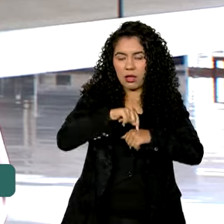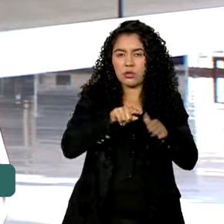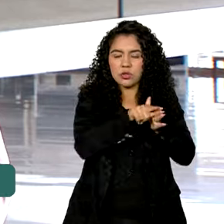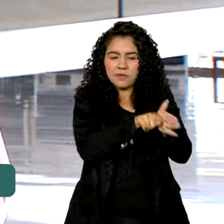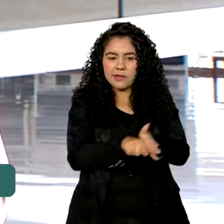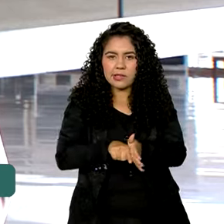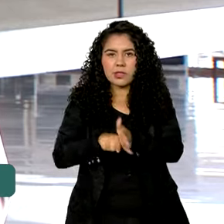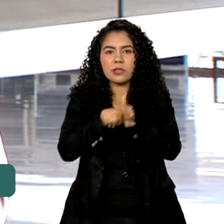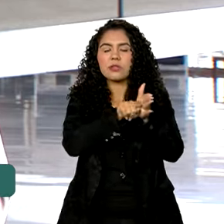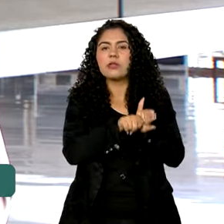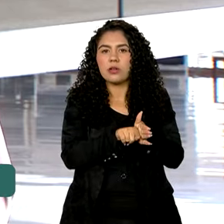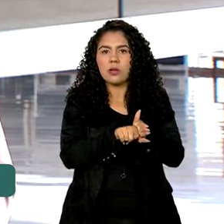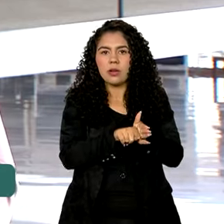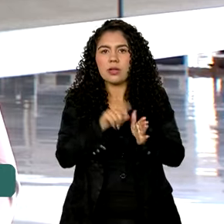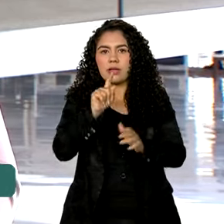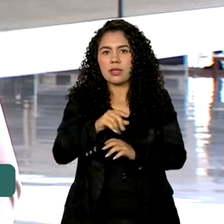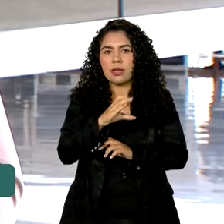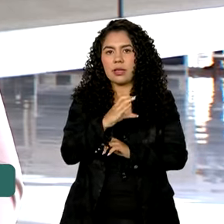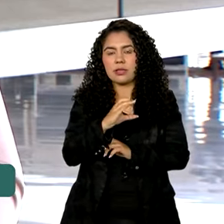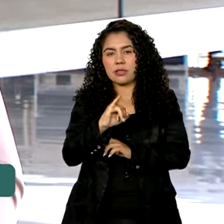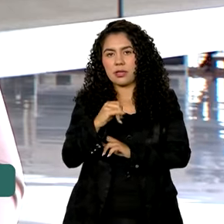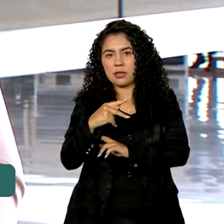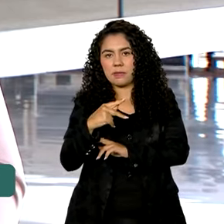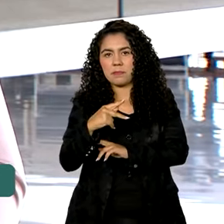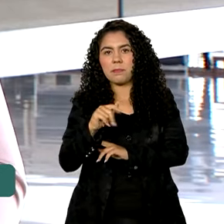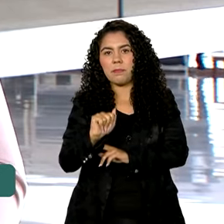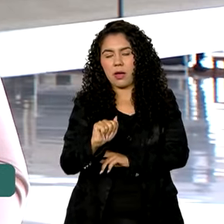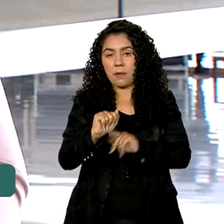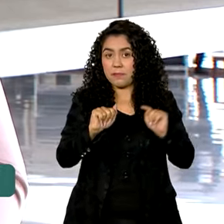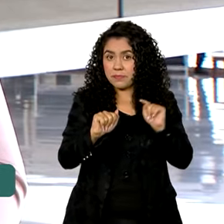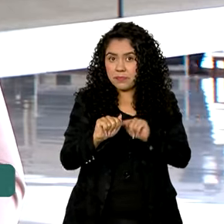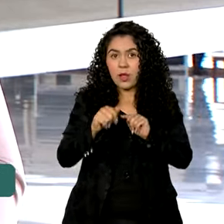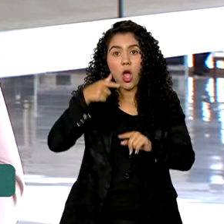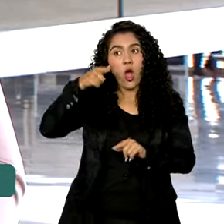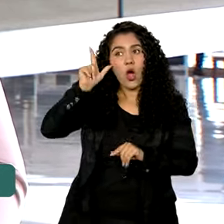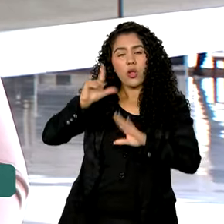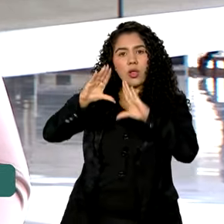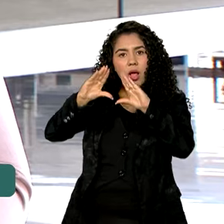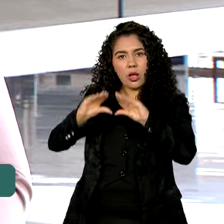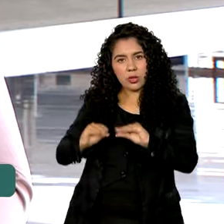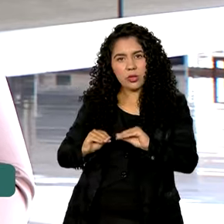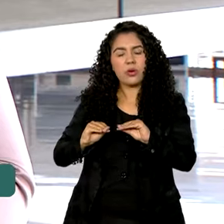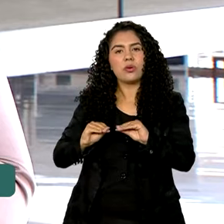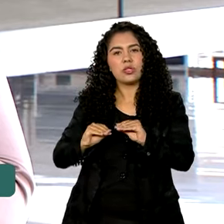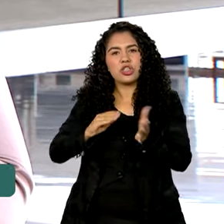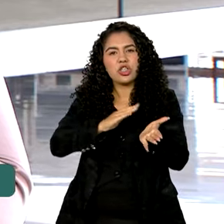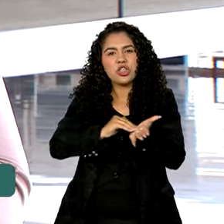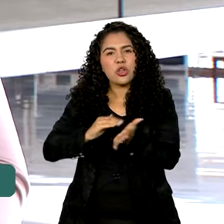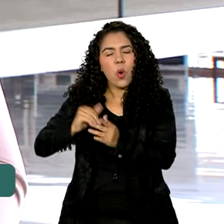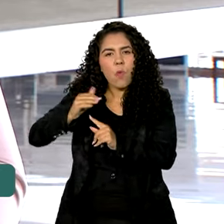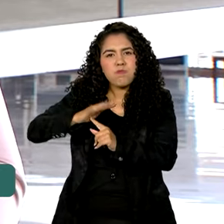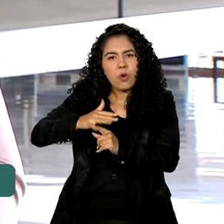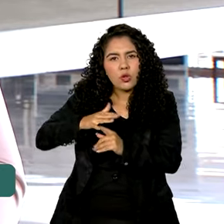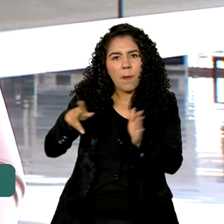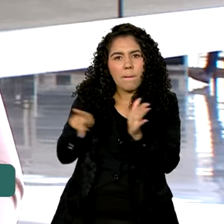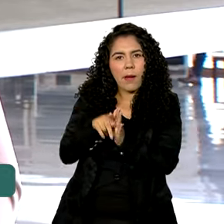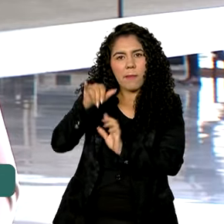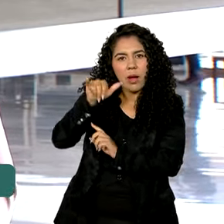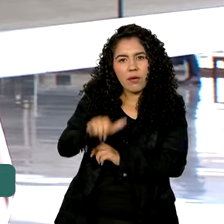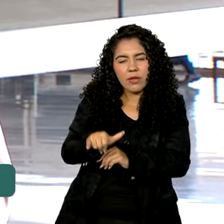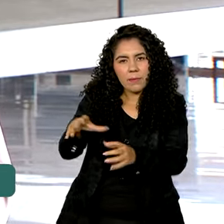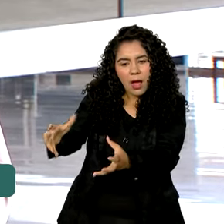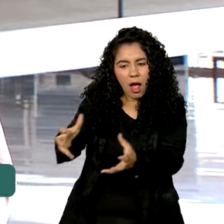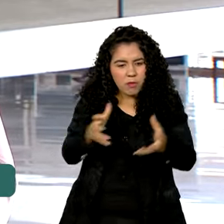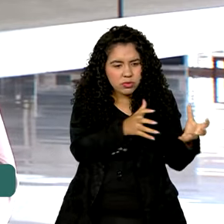acidentes aeronáuticos o Cipa inclusive o Cipa removeu na noite de ontem os motores desse avião que foram levados para avaliação